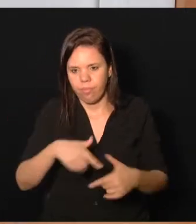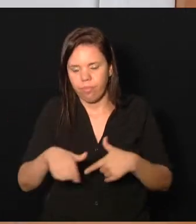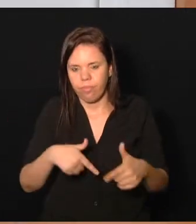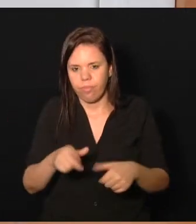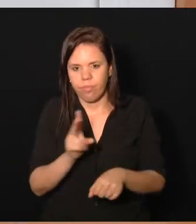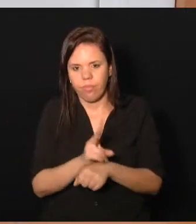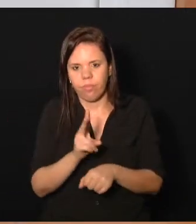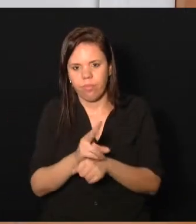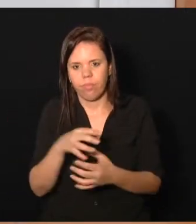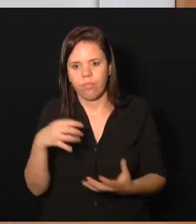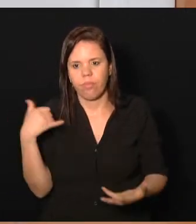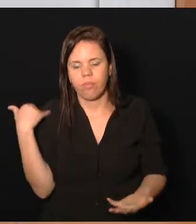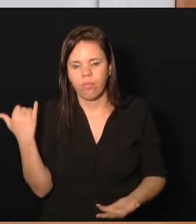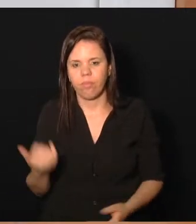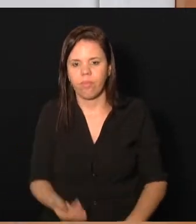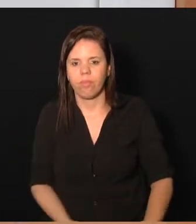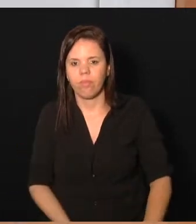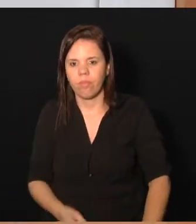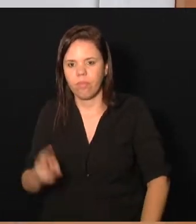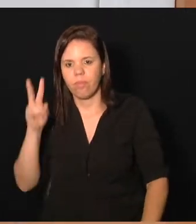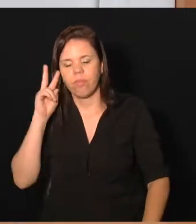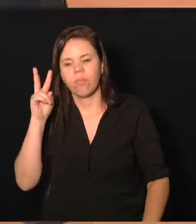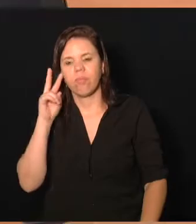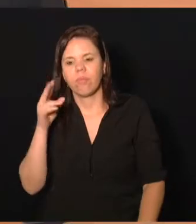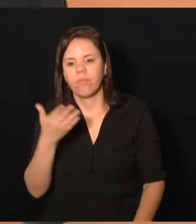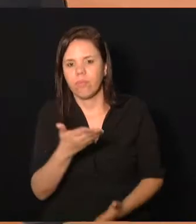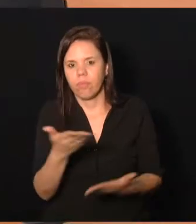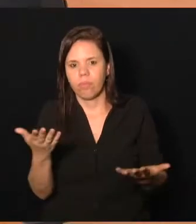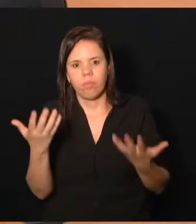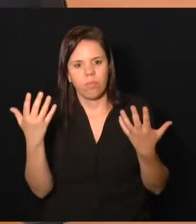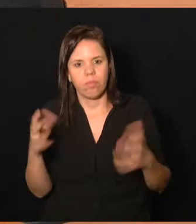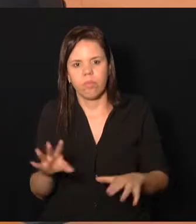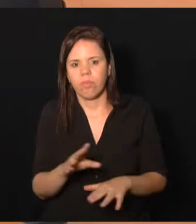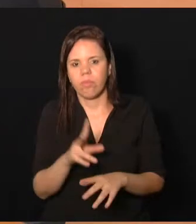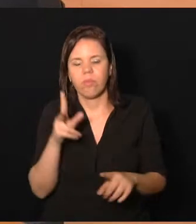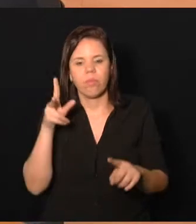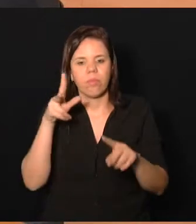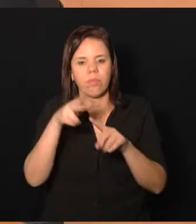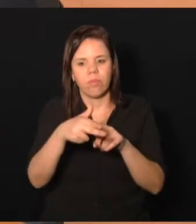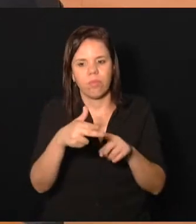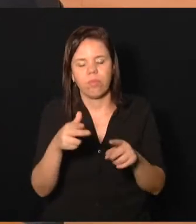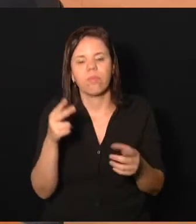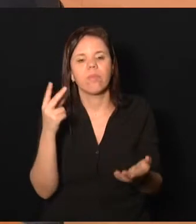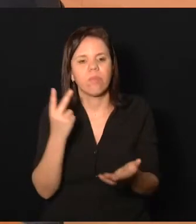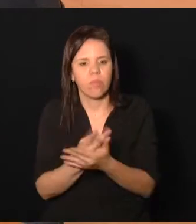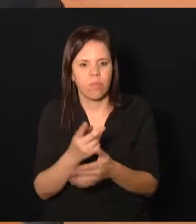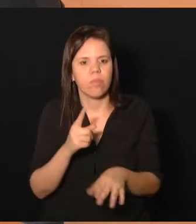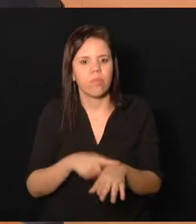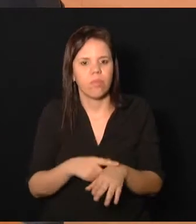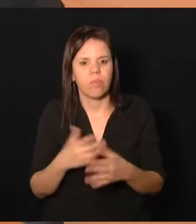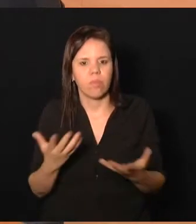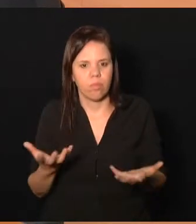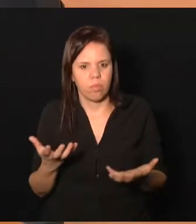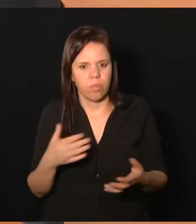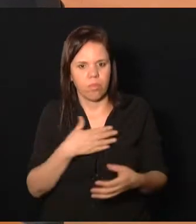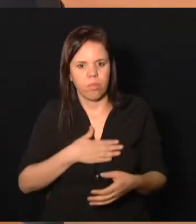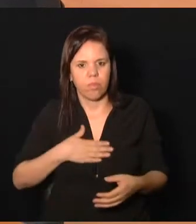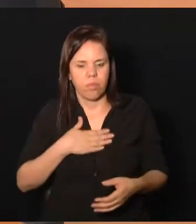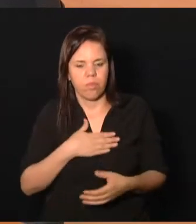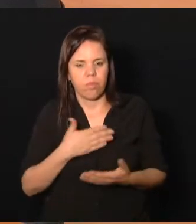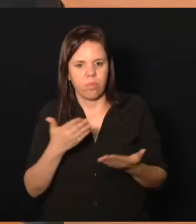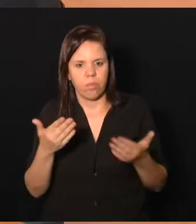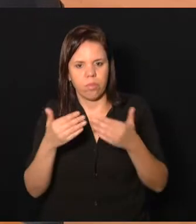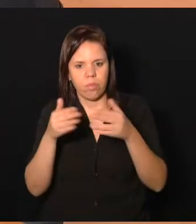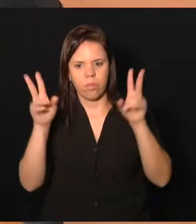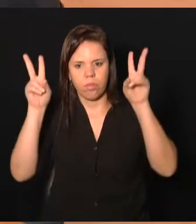Doutor, lembrando o Jô Soares, não querendo interromper, ao mesmo tempo interrompendo, eu gostaria de abrir